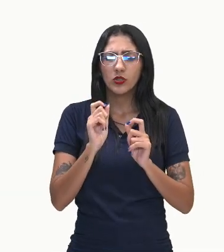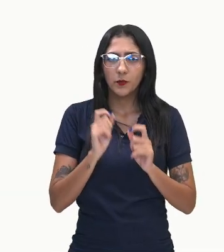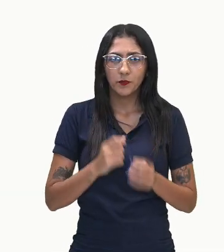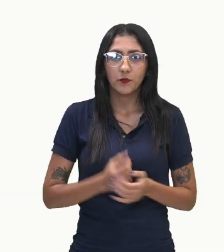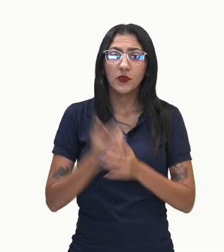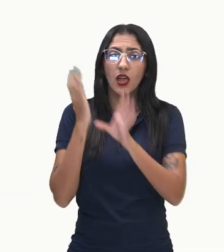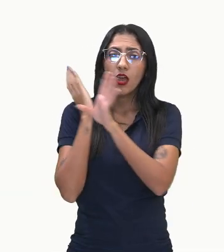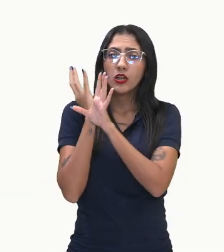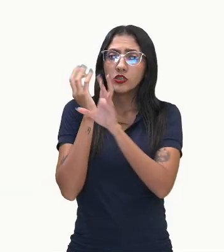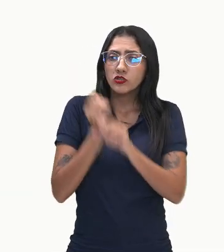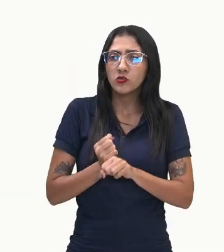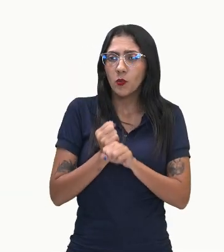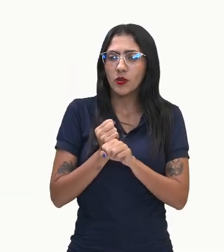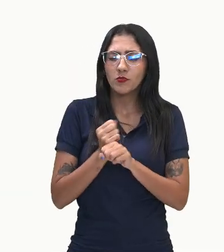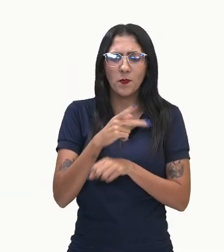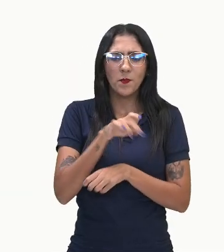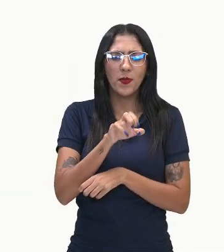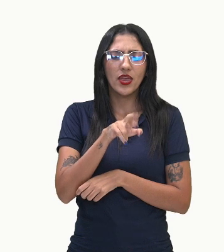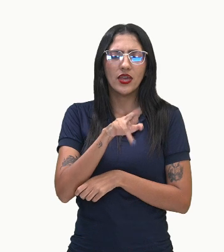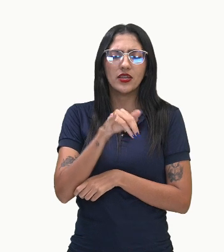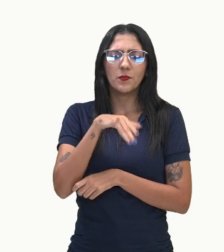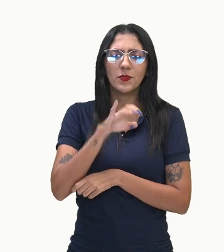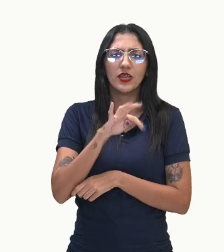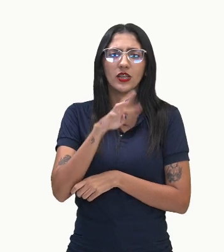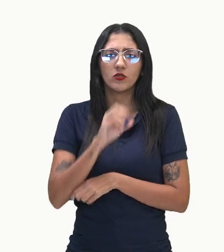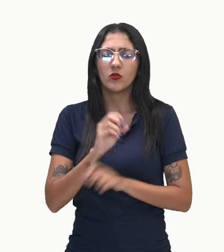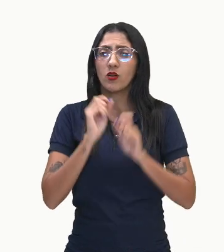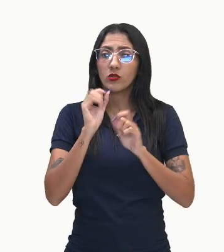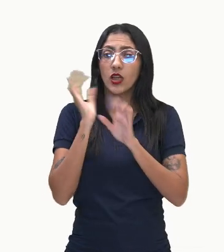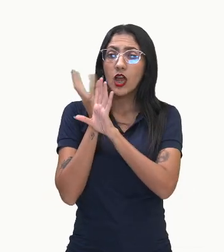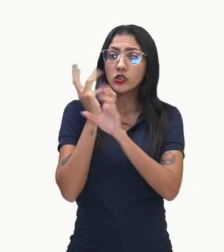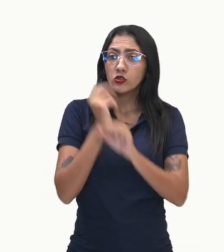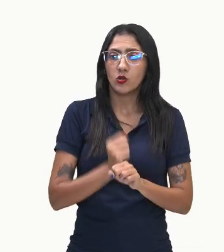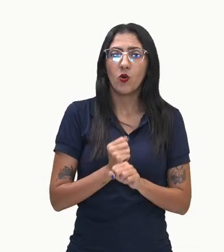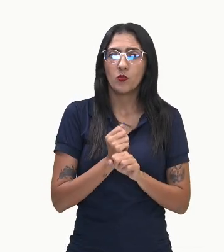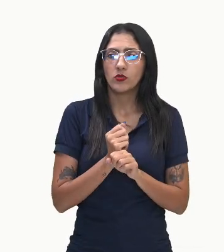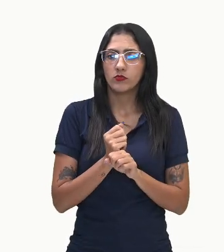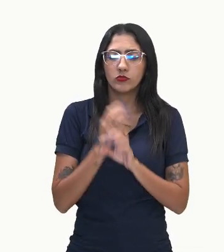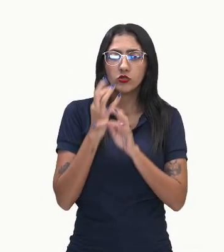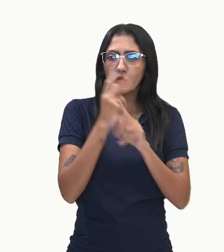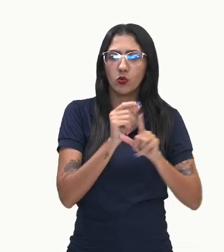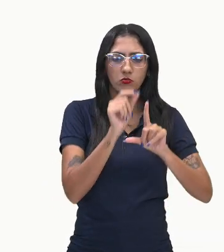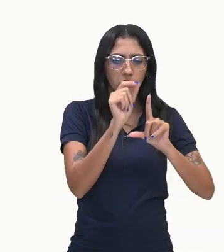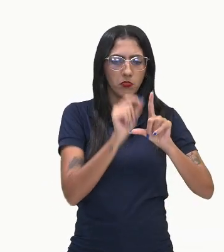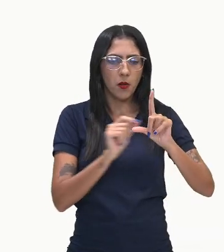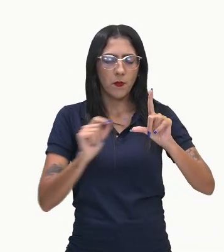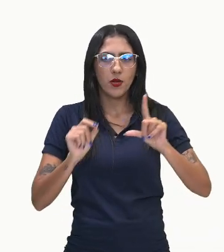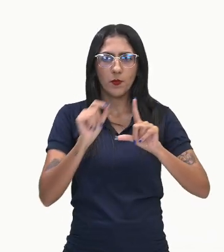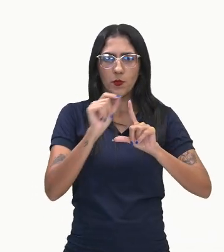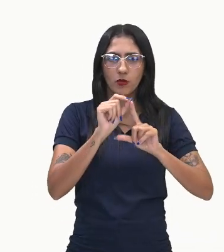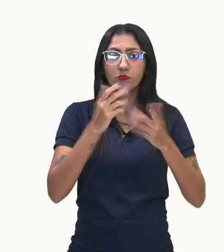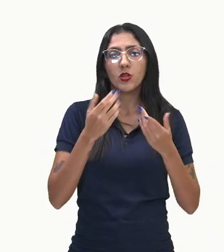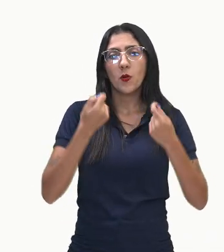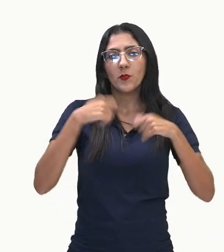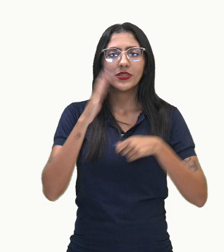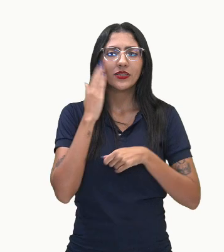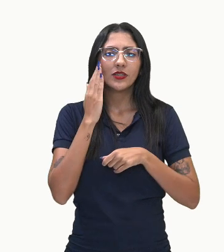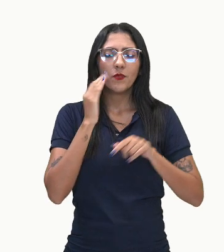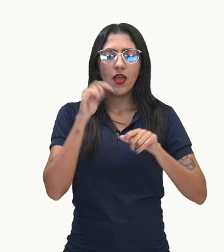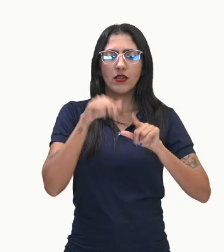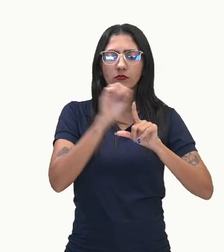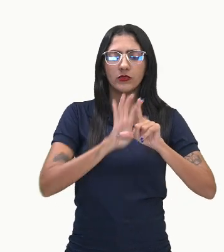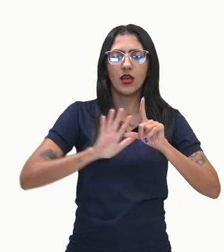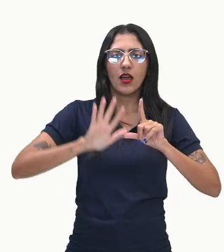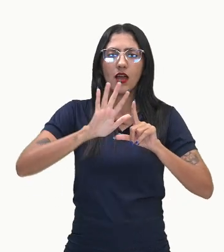cálculo do perímetro. E o que é o perímetro? É a soma de todos os lados. Então, toda vez que eu quero encontrar o perímetro,